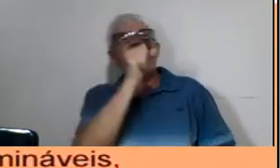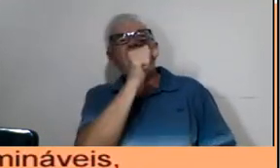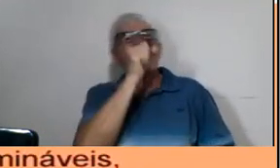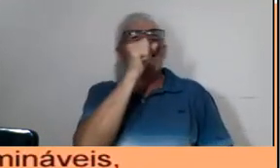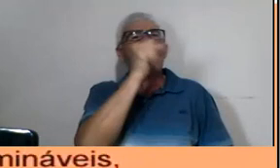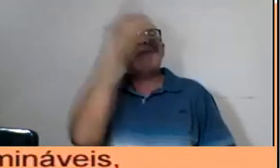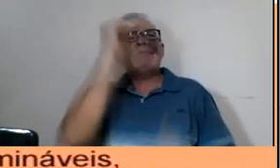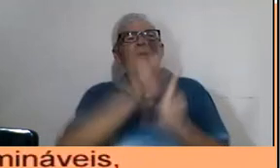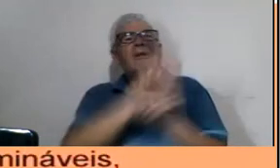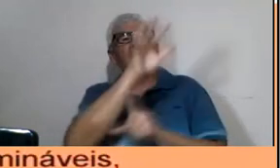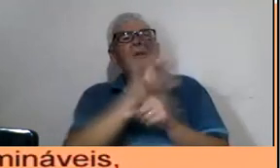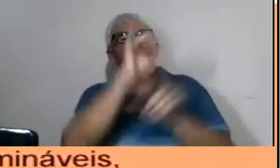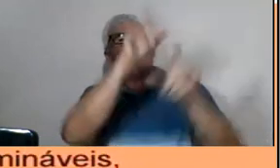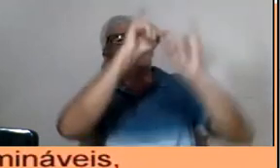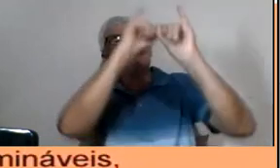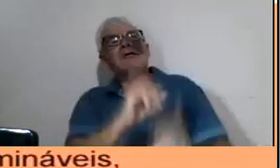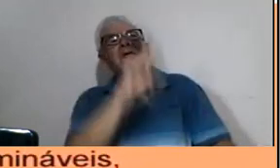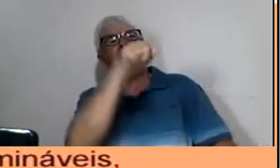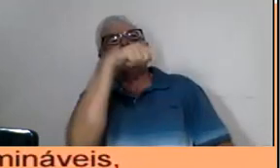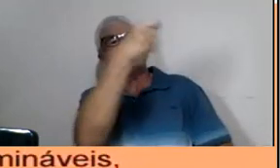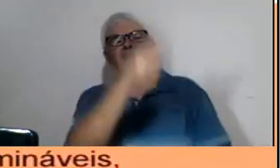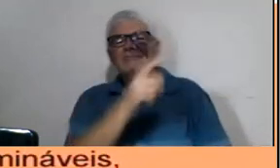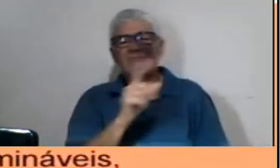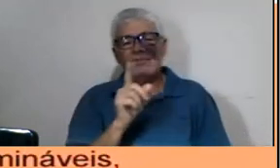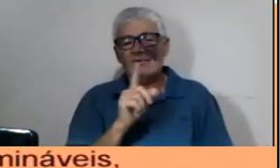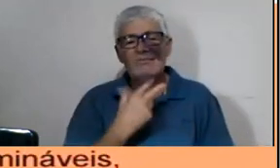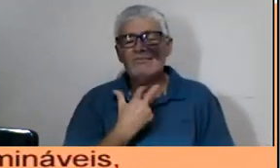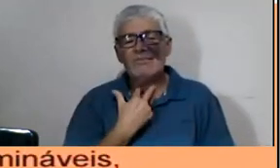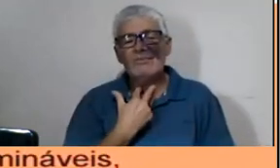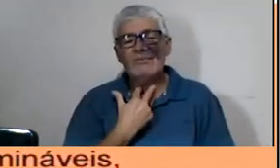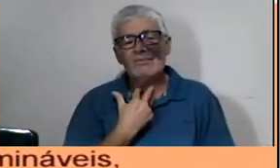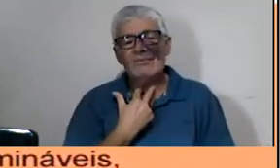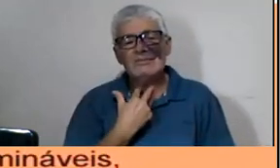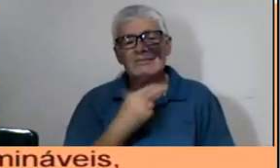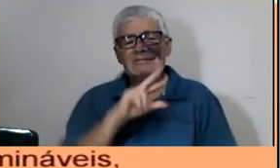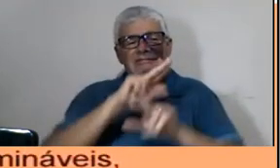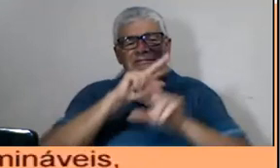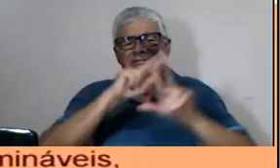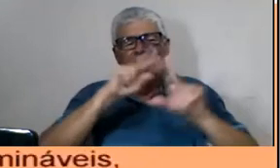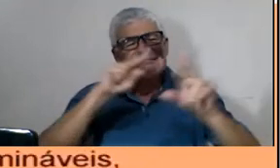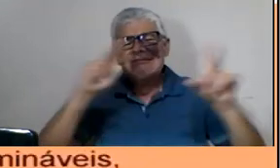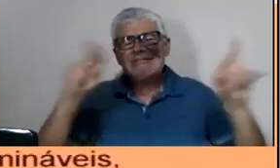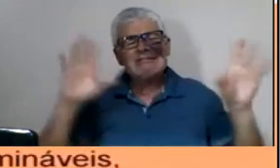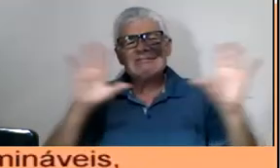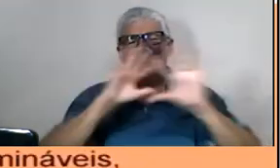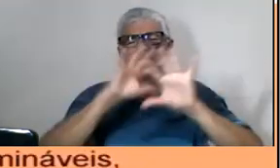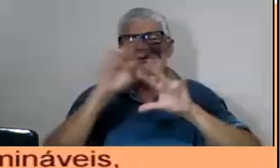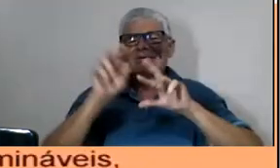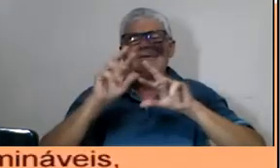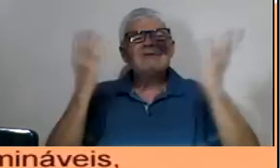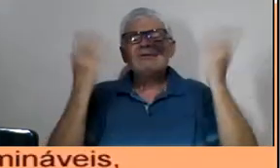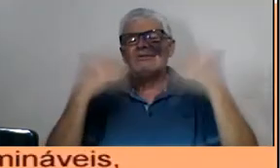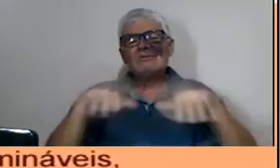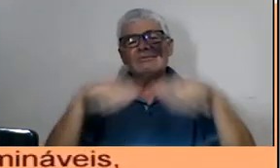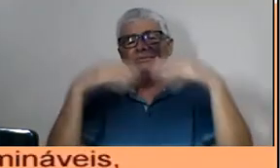conquistou Babilônia, então eles passaram a não existir mais, né? Os babilônios, né? E ficou por conta do